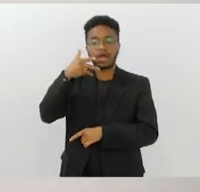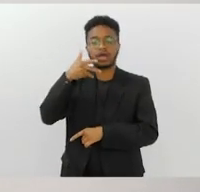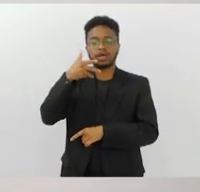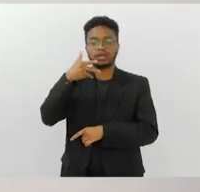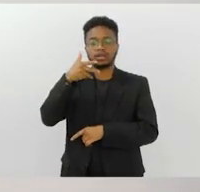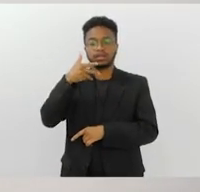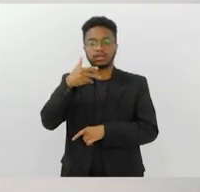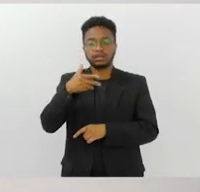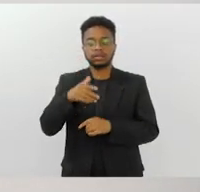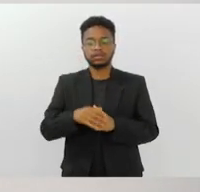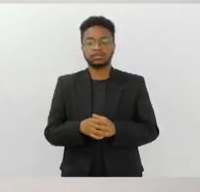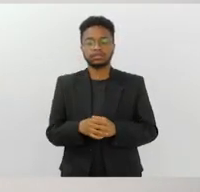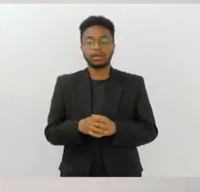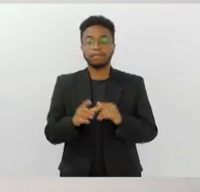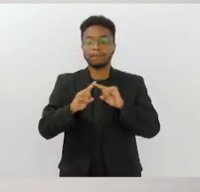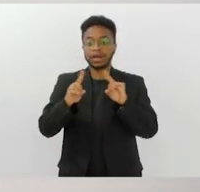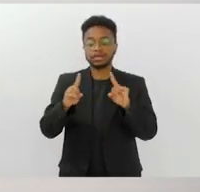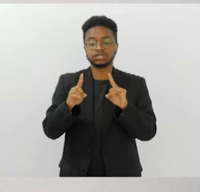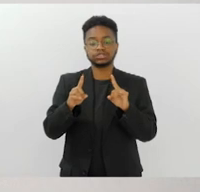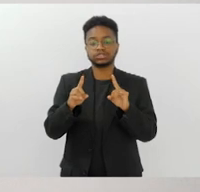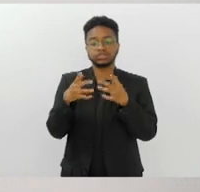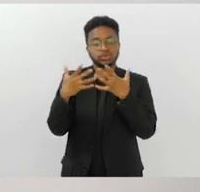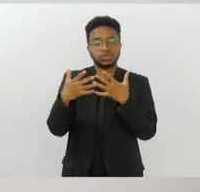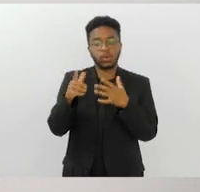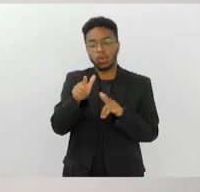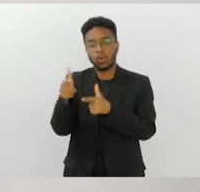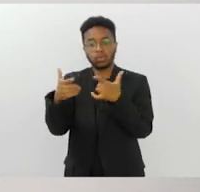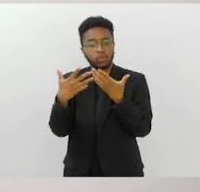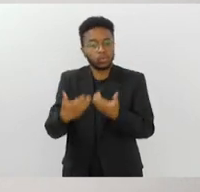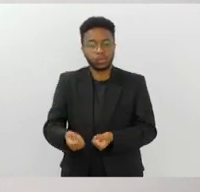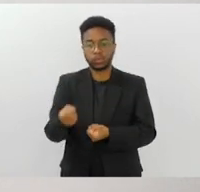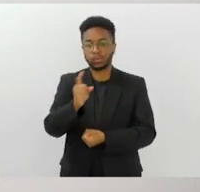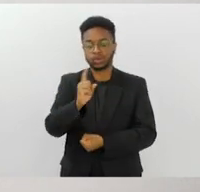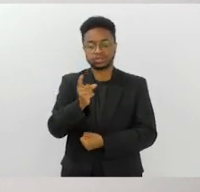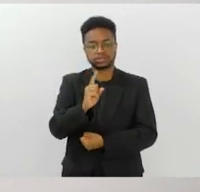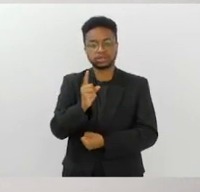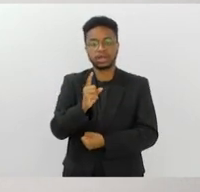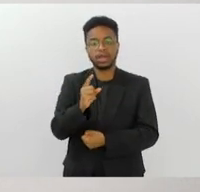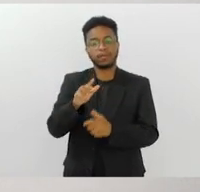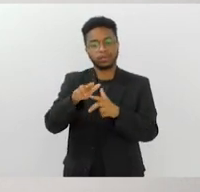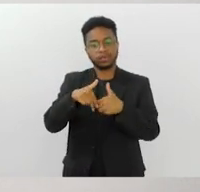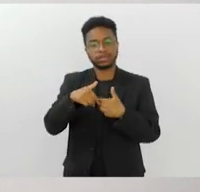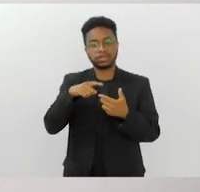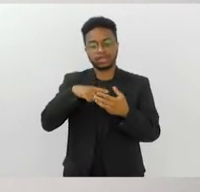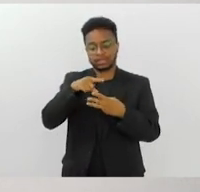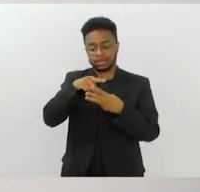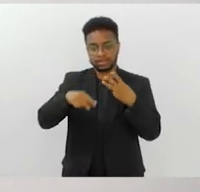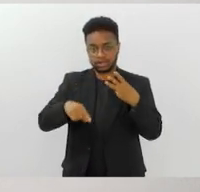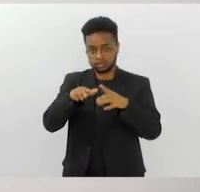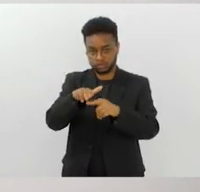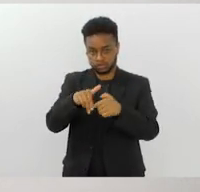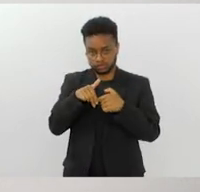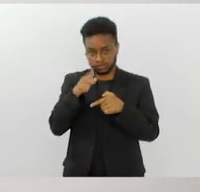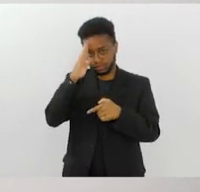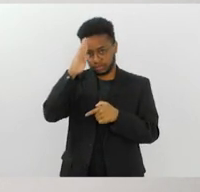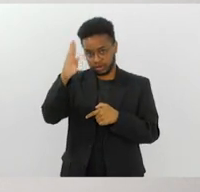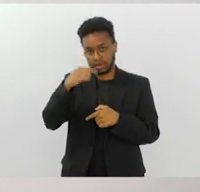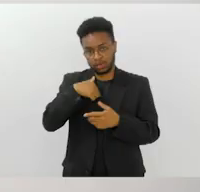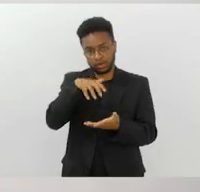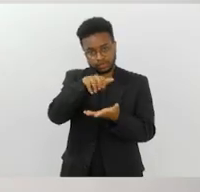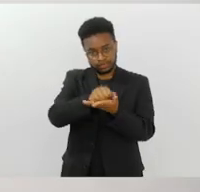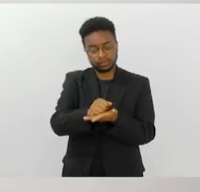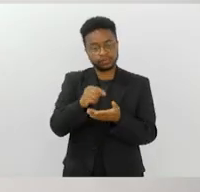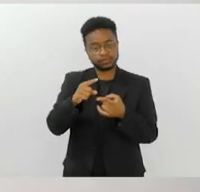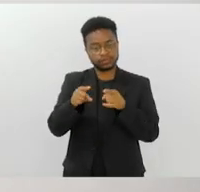Olimpíadas Não adotaram essa tecnologia por três motivos principais Inclusive eu anotei aqui para falar bem